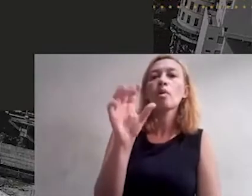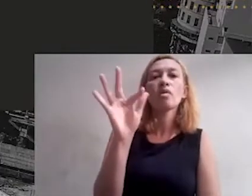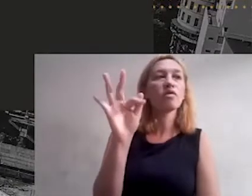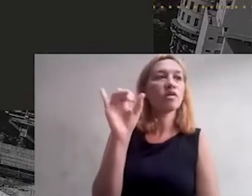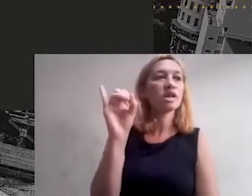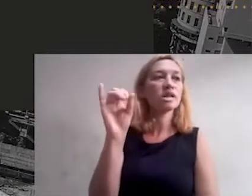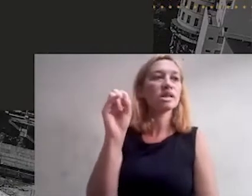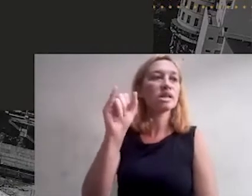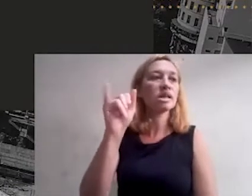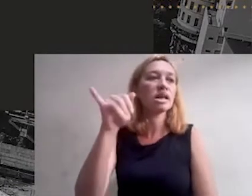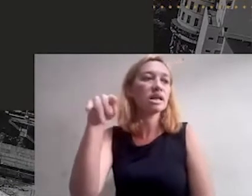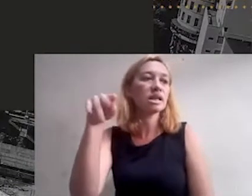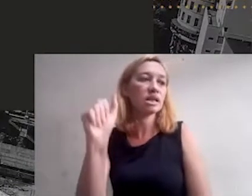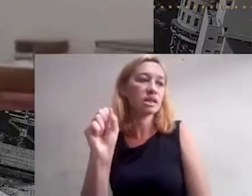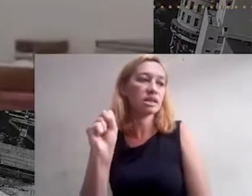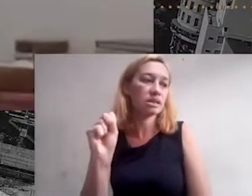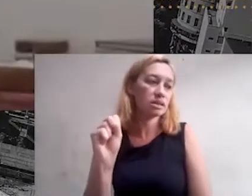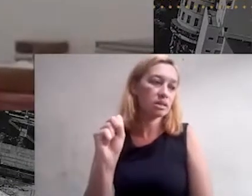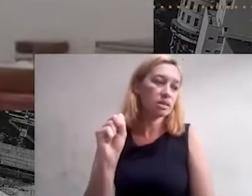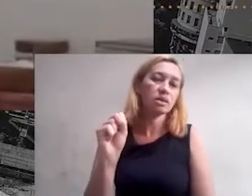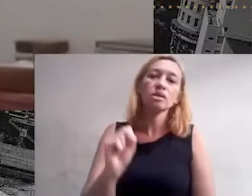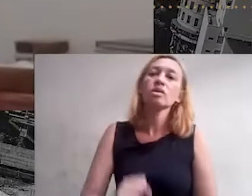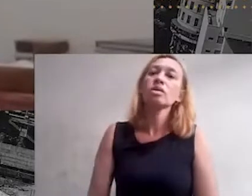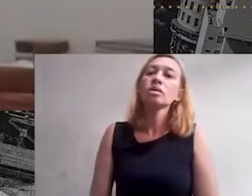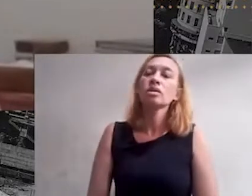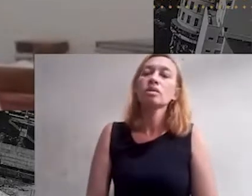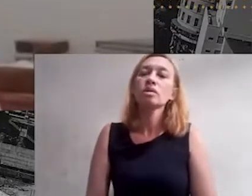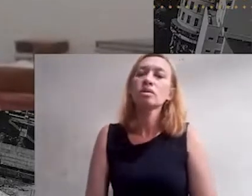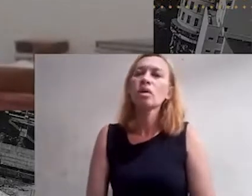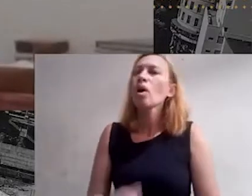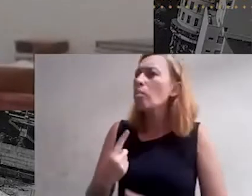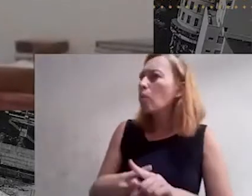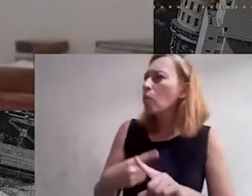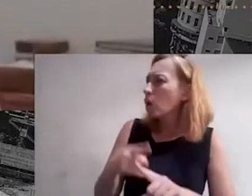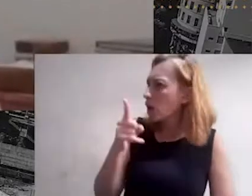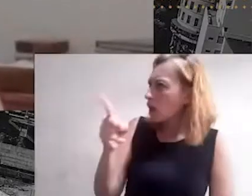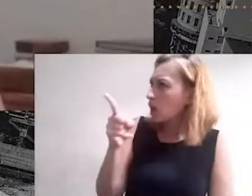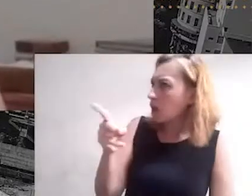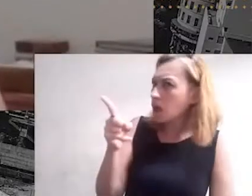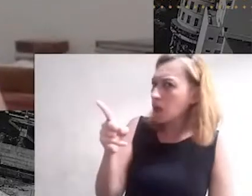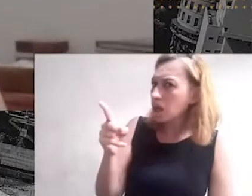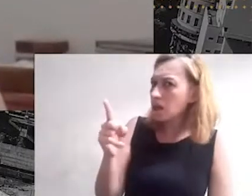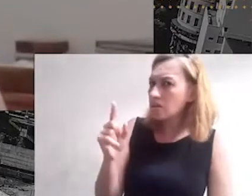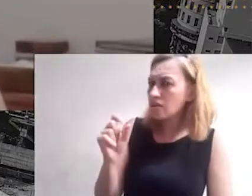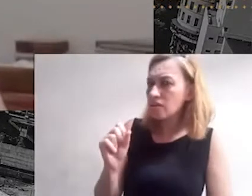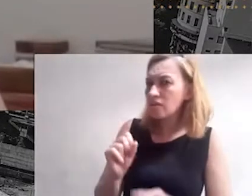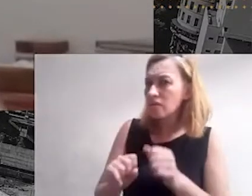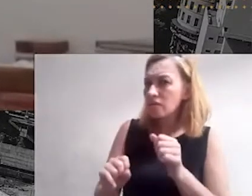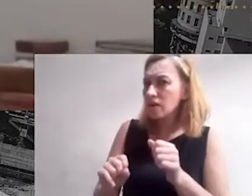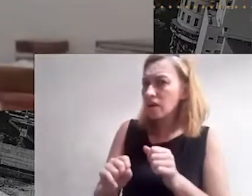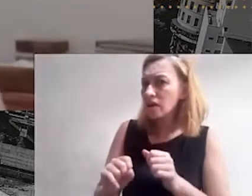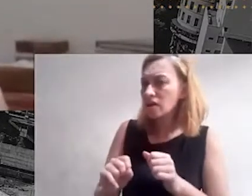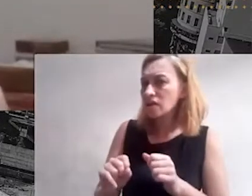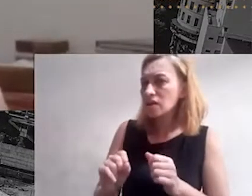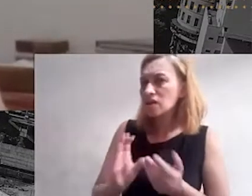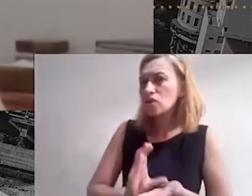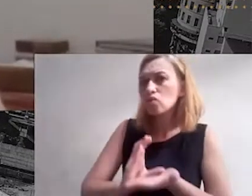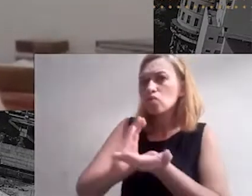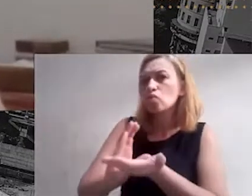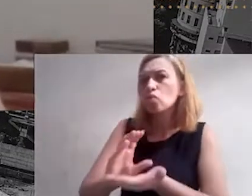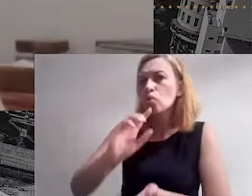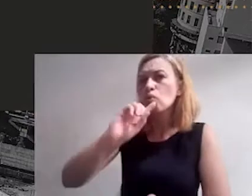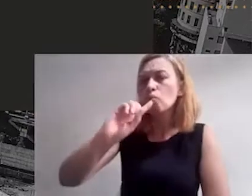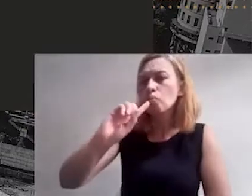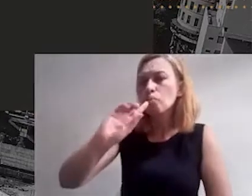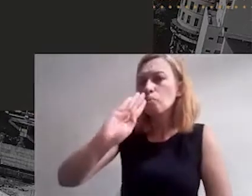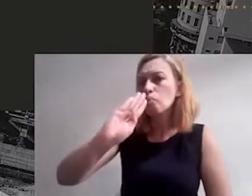abastadas. Porque ele fez um fundo de clima de $1 bilhão, né? É 10